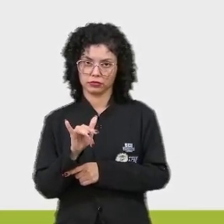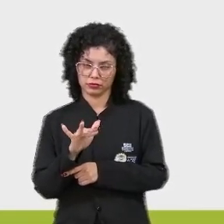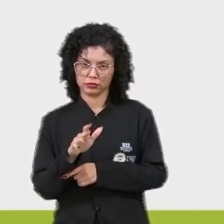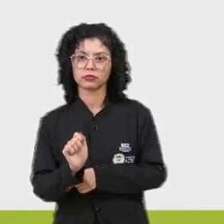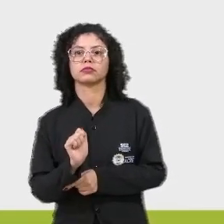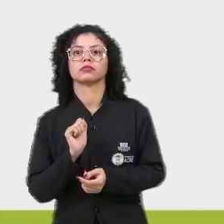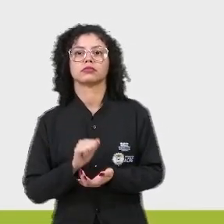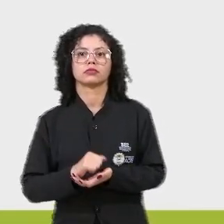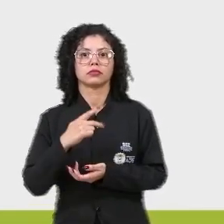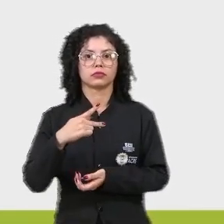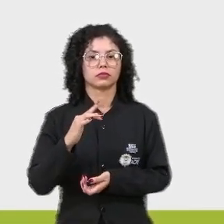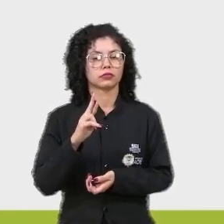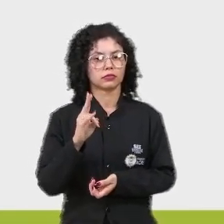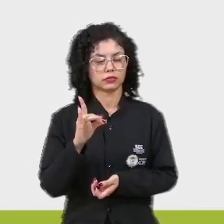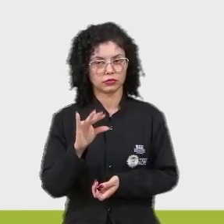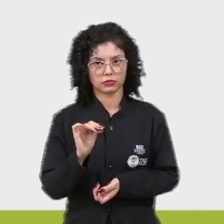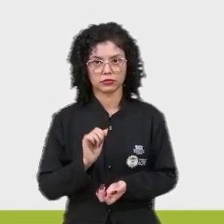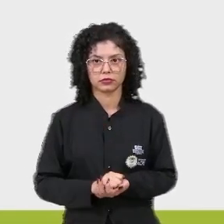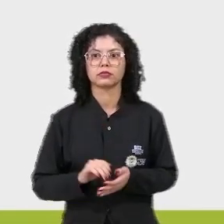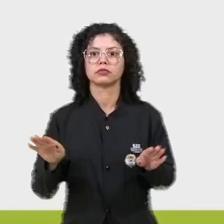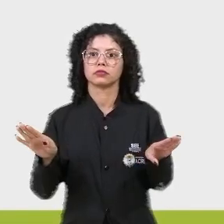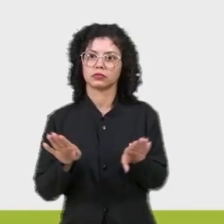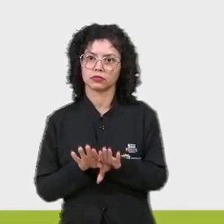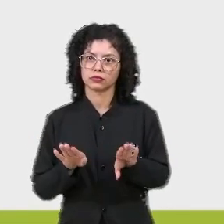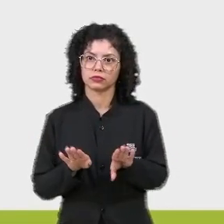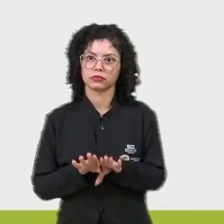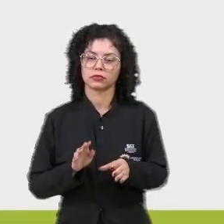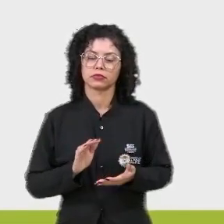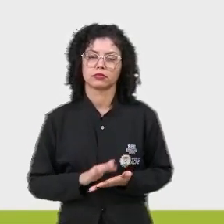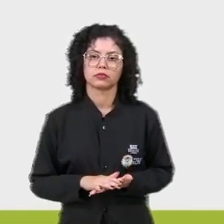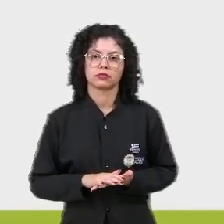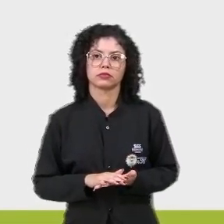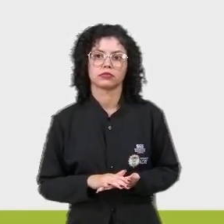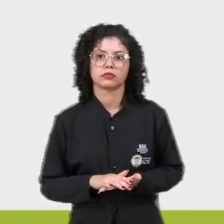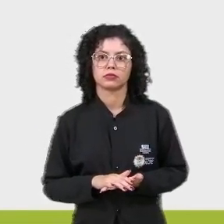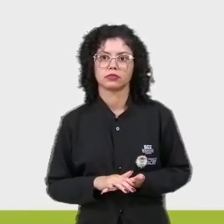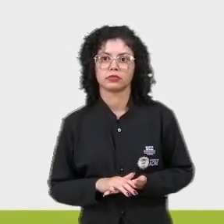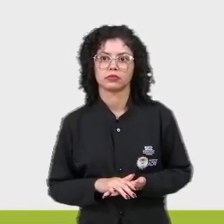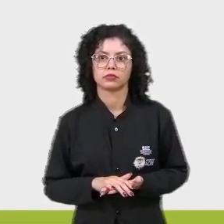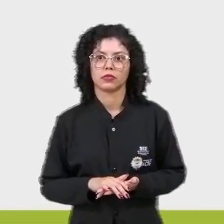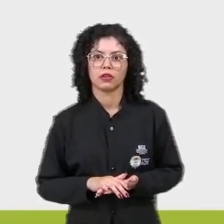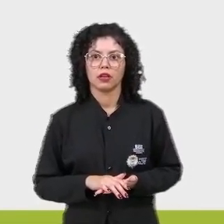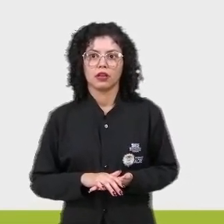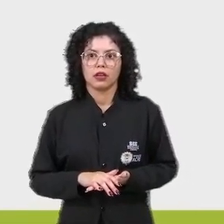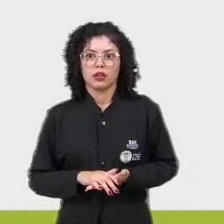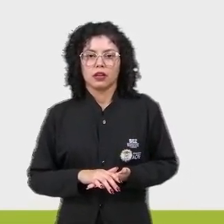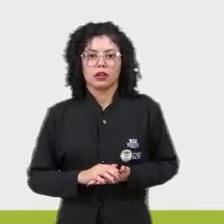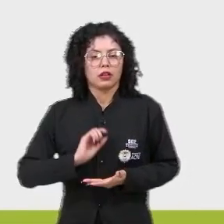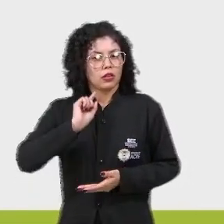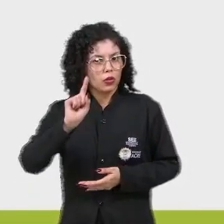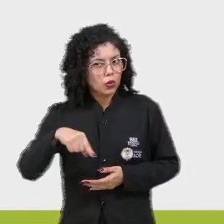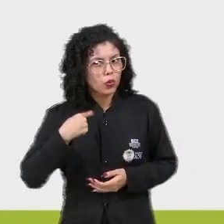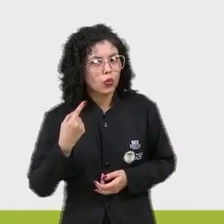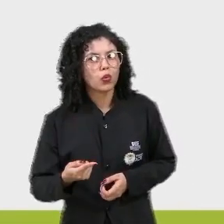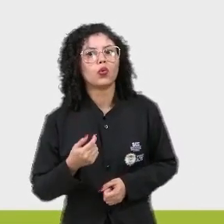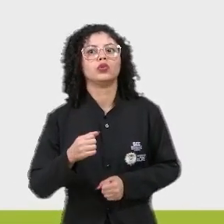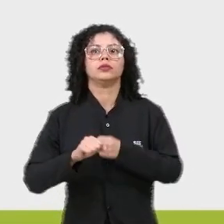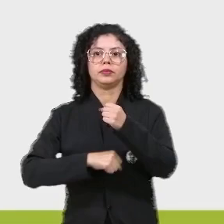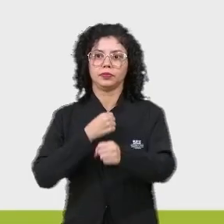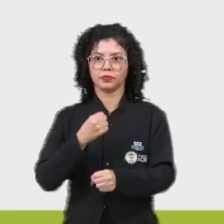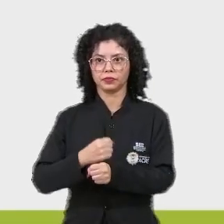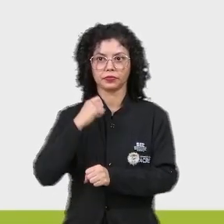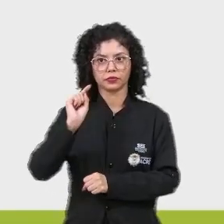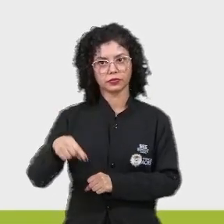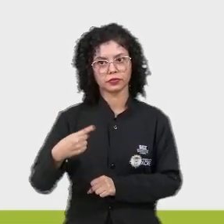sua obra Bagagem, também um texto anos após a obra,